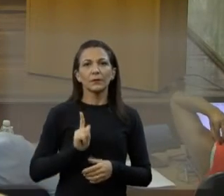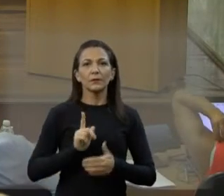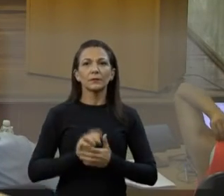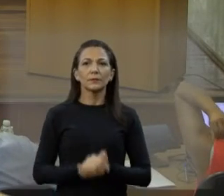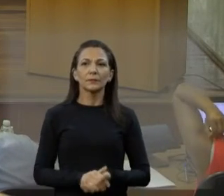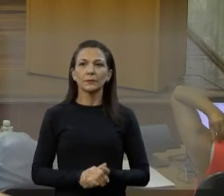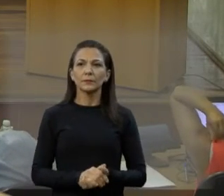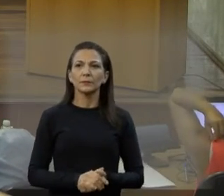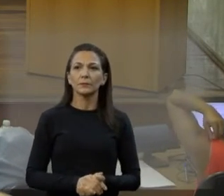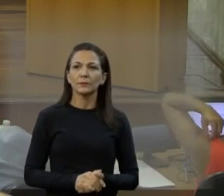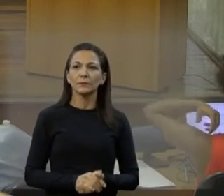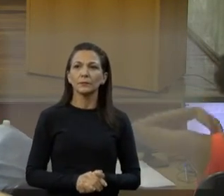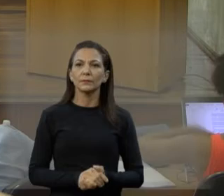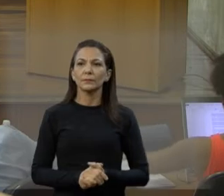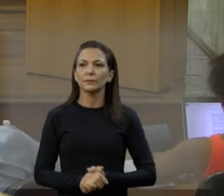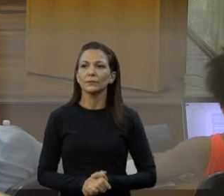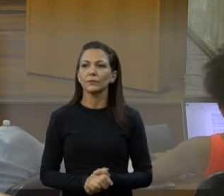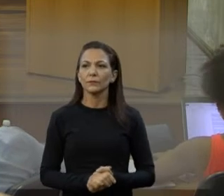farmácia